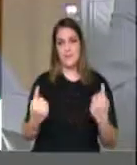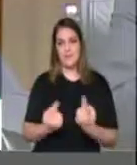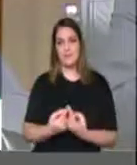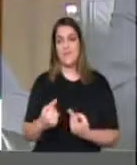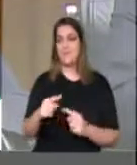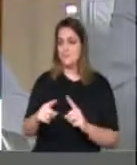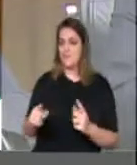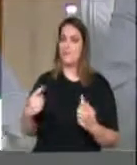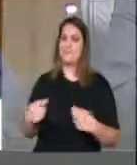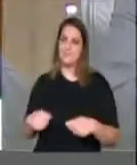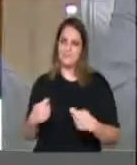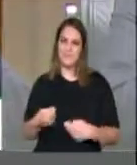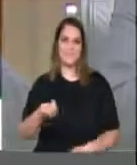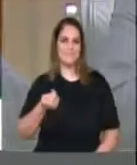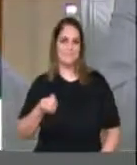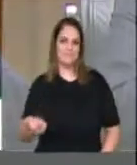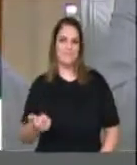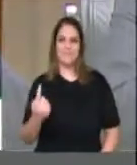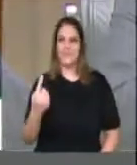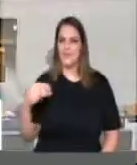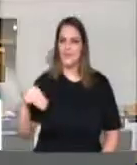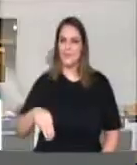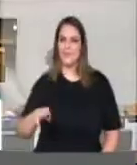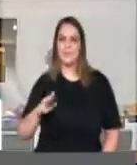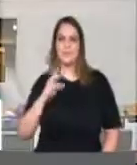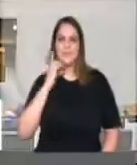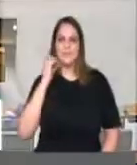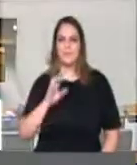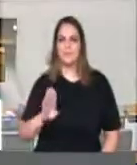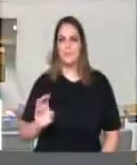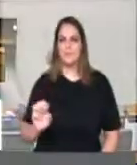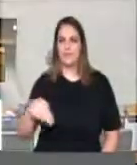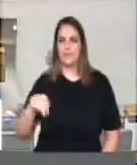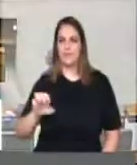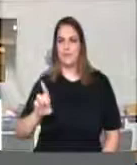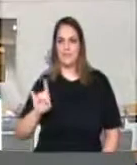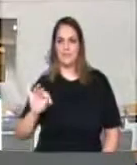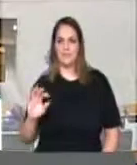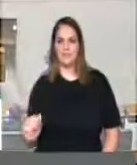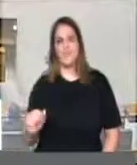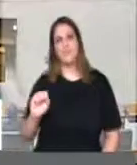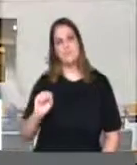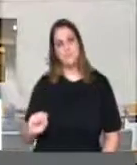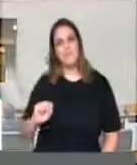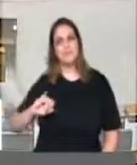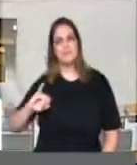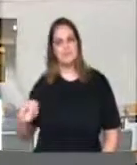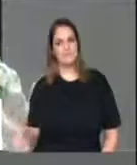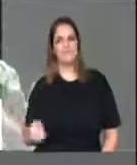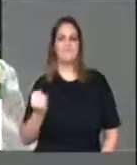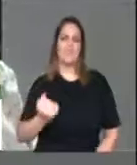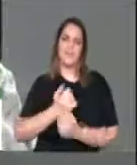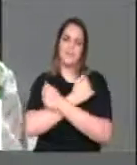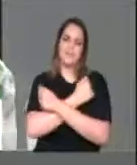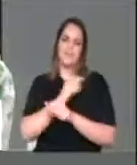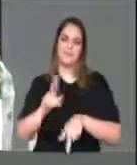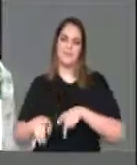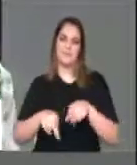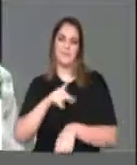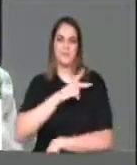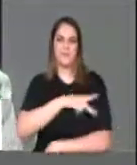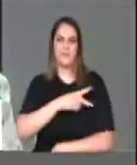Querida Benita da Silva, que também quer externar o seu abraço ao Estado do Piauí. Senhor presidente, senhoras e senhores